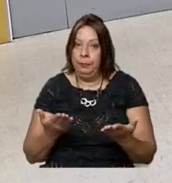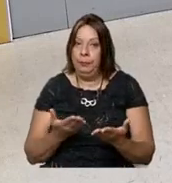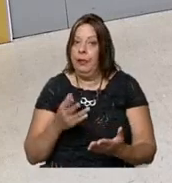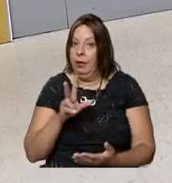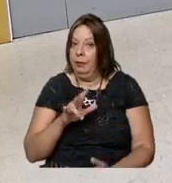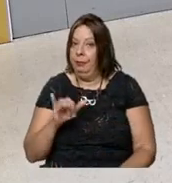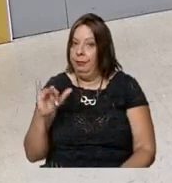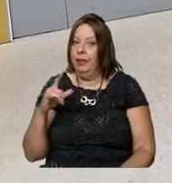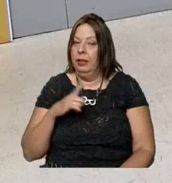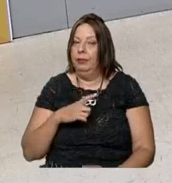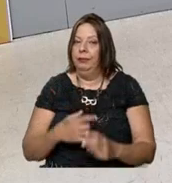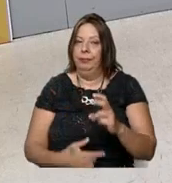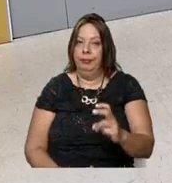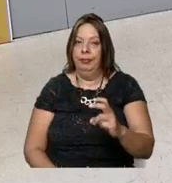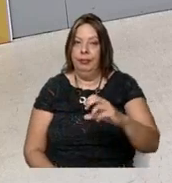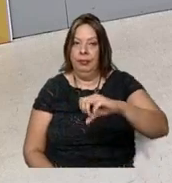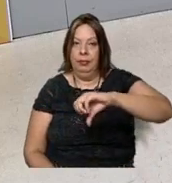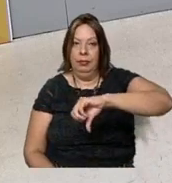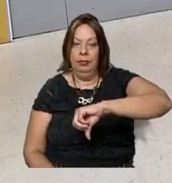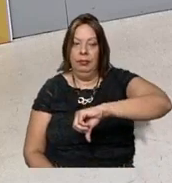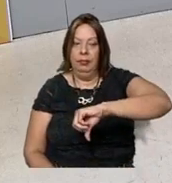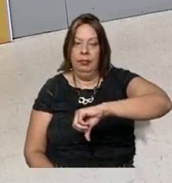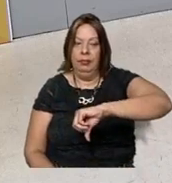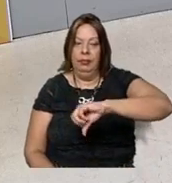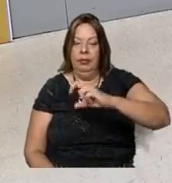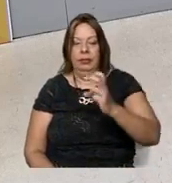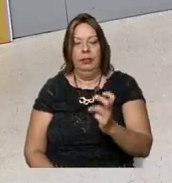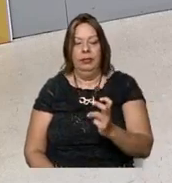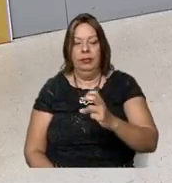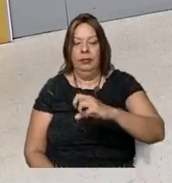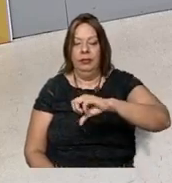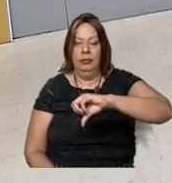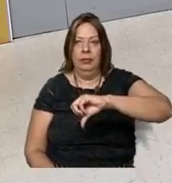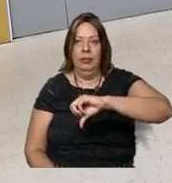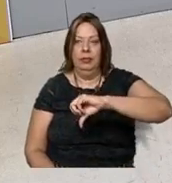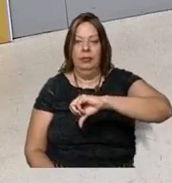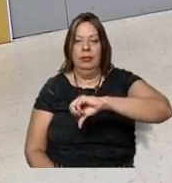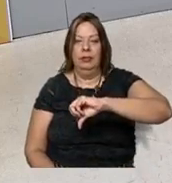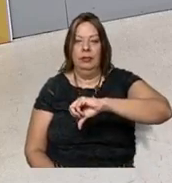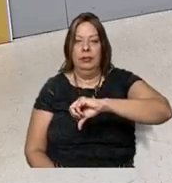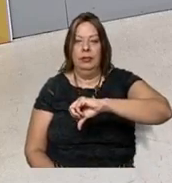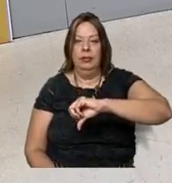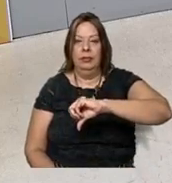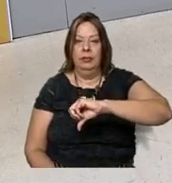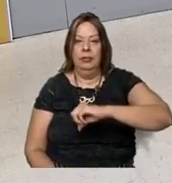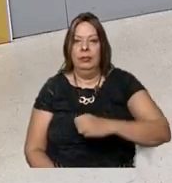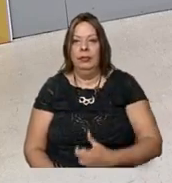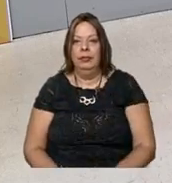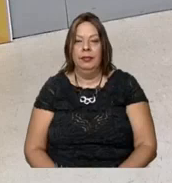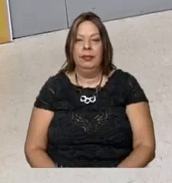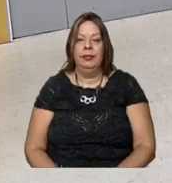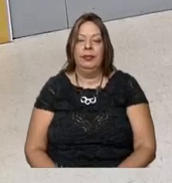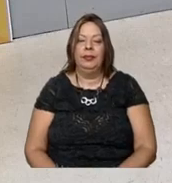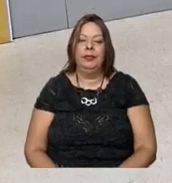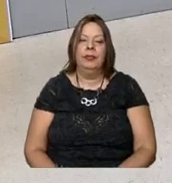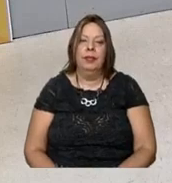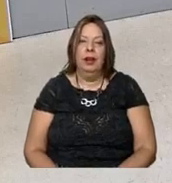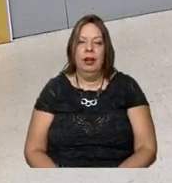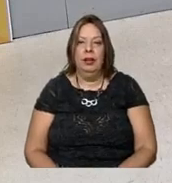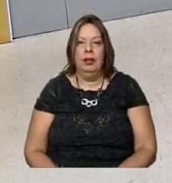número 59. 59. 59.